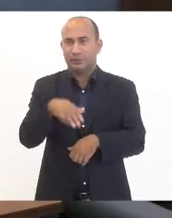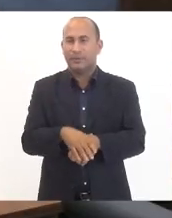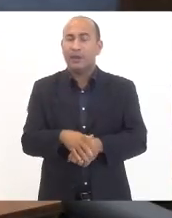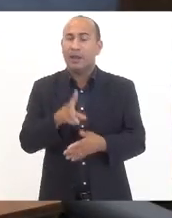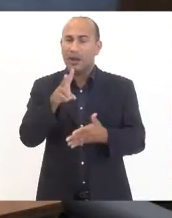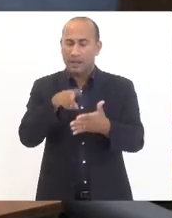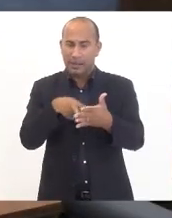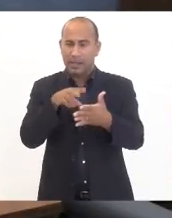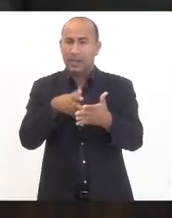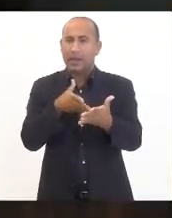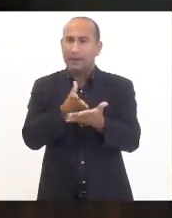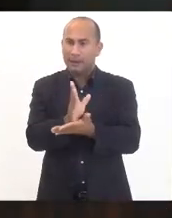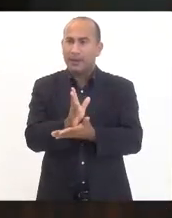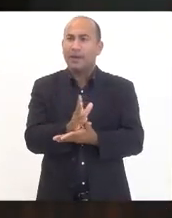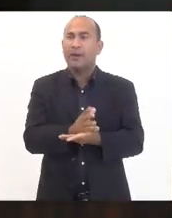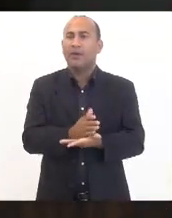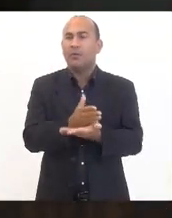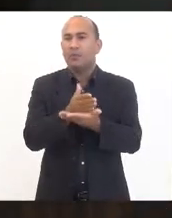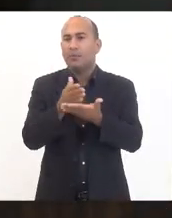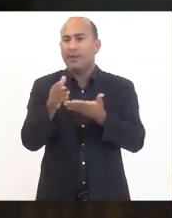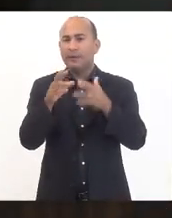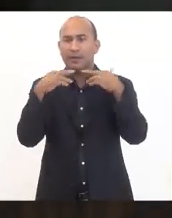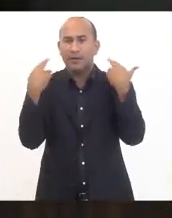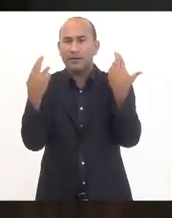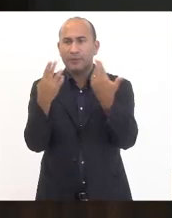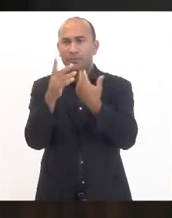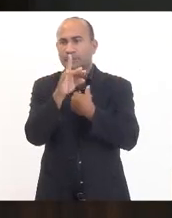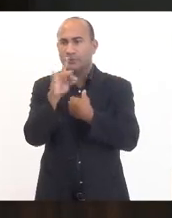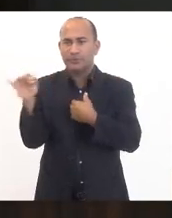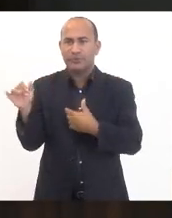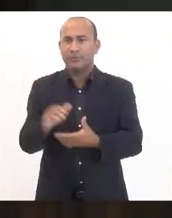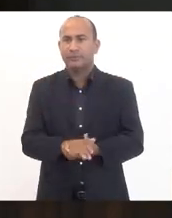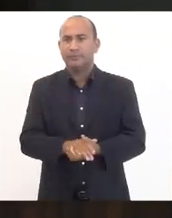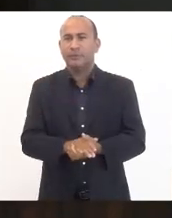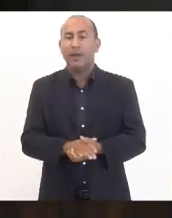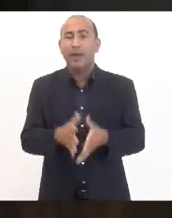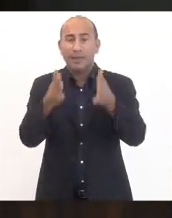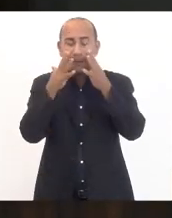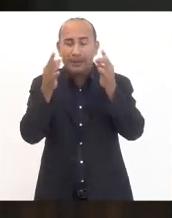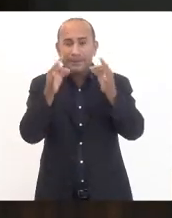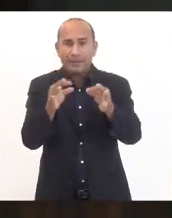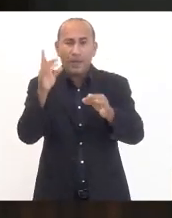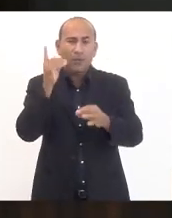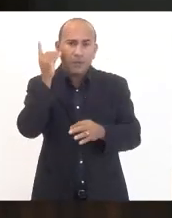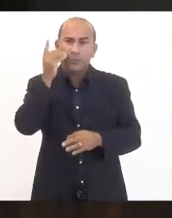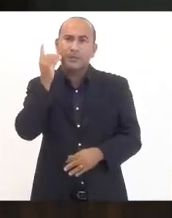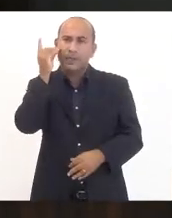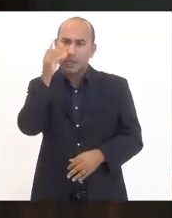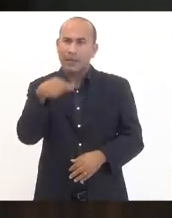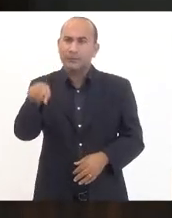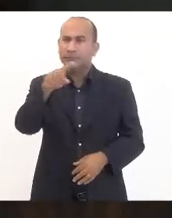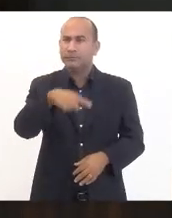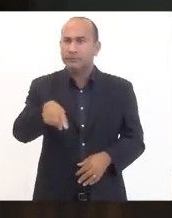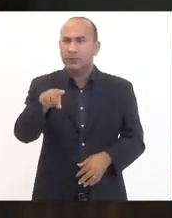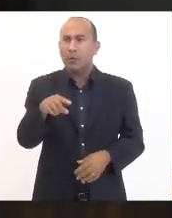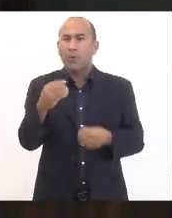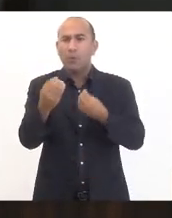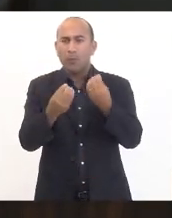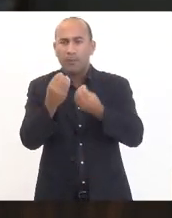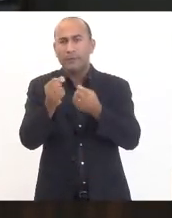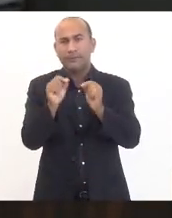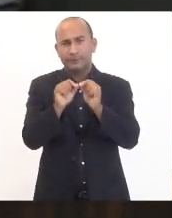Lida e aprovada a ata, passa-se a primeira sessão extraordinária do dia. Quero chamar a atenção dos senhores parlamentares, assim como